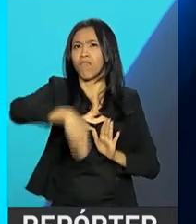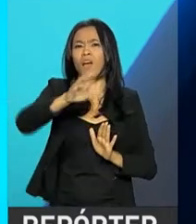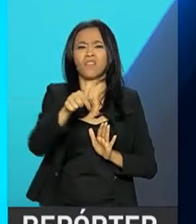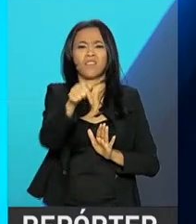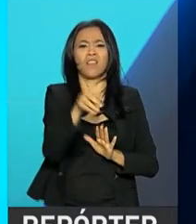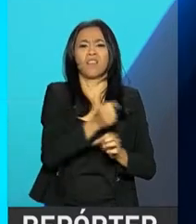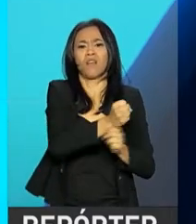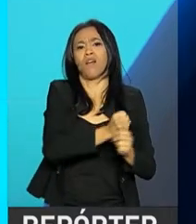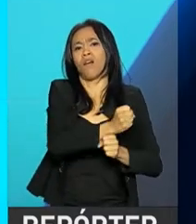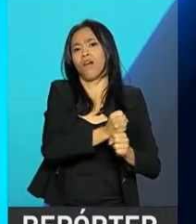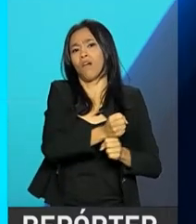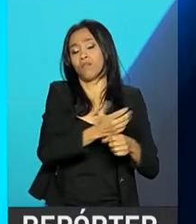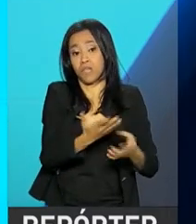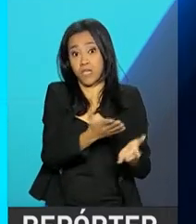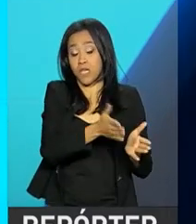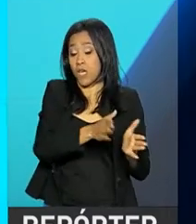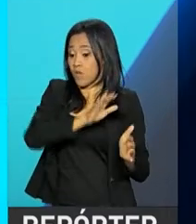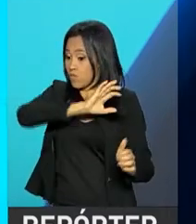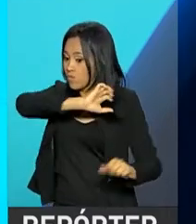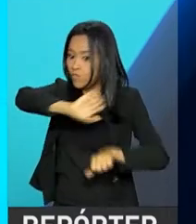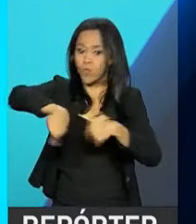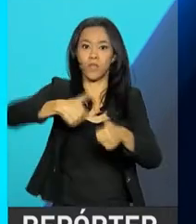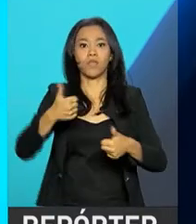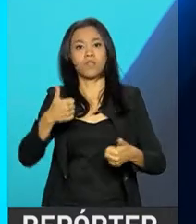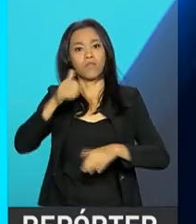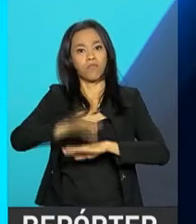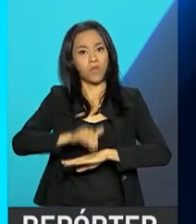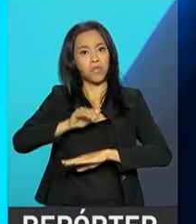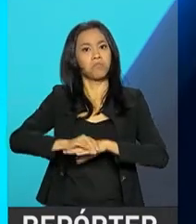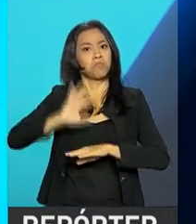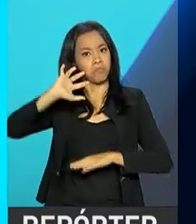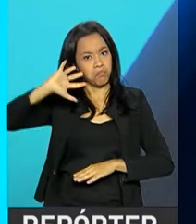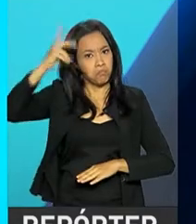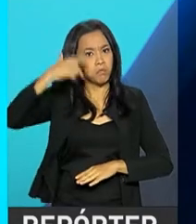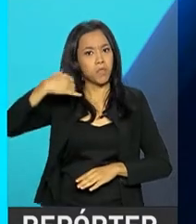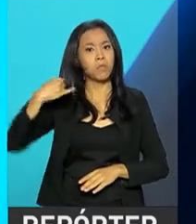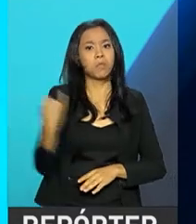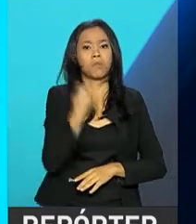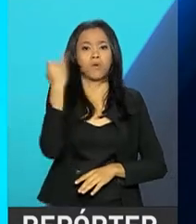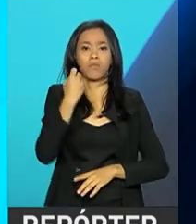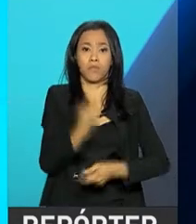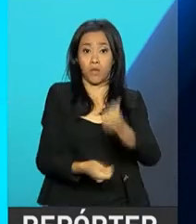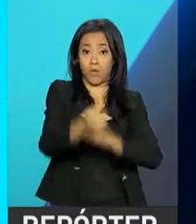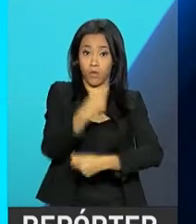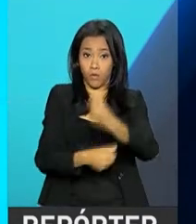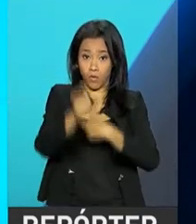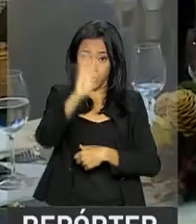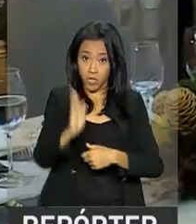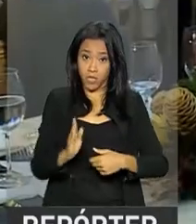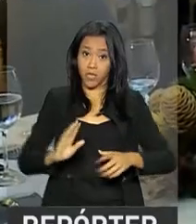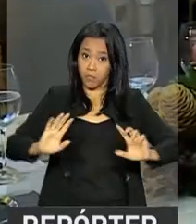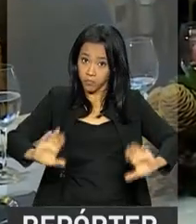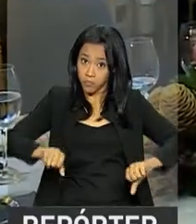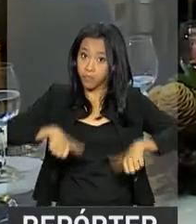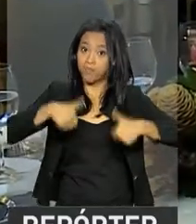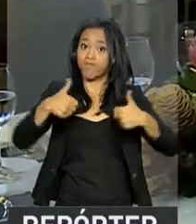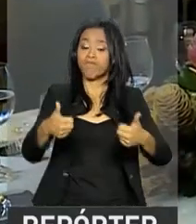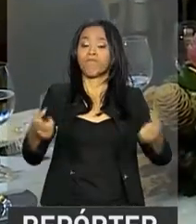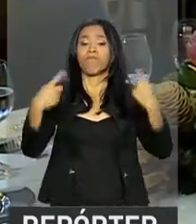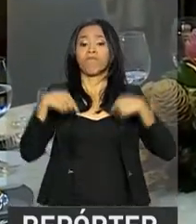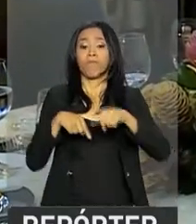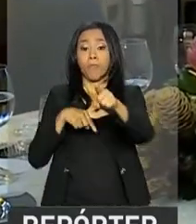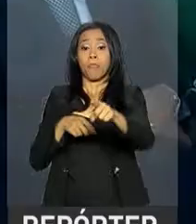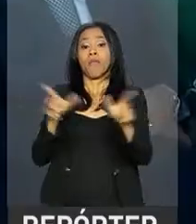70 anos, e foi um passo decisivo para tornar a economia brasileira mais competitiva. A FIEB representa